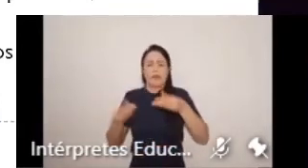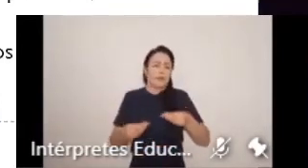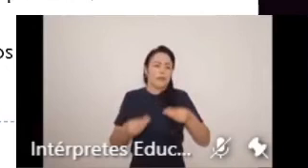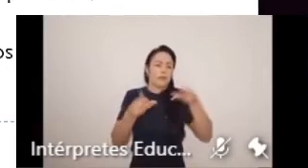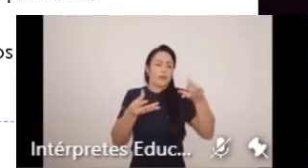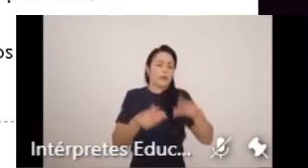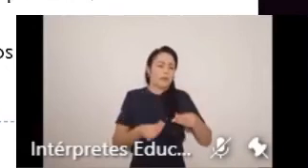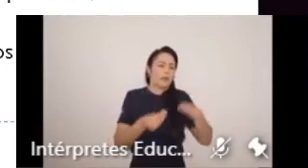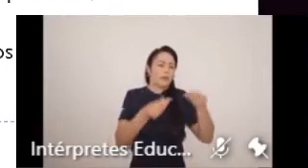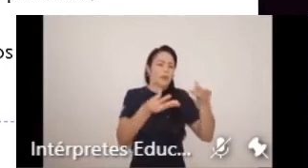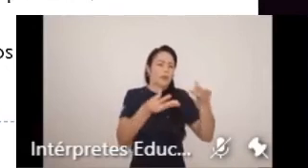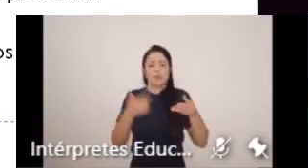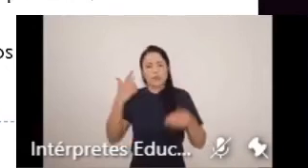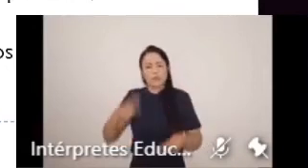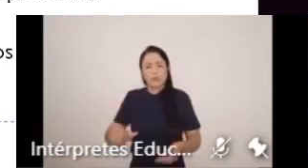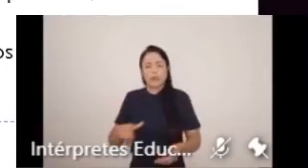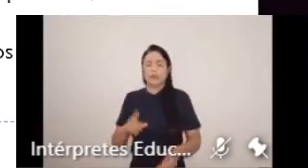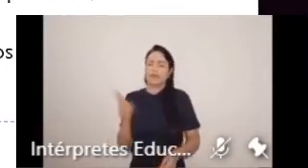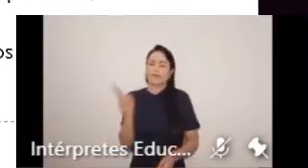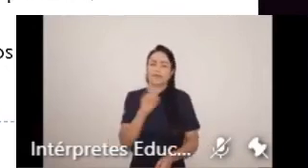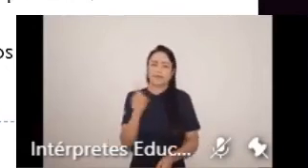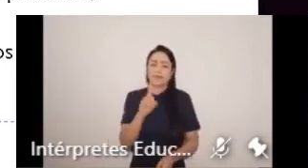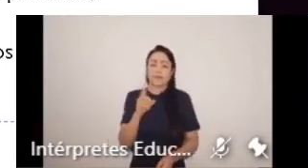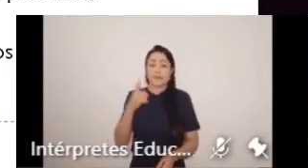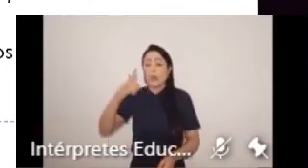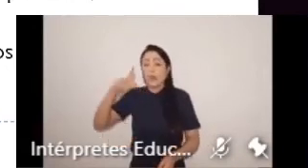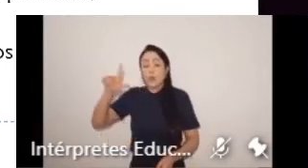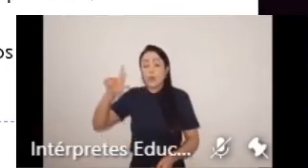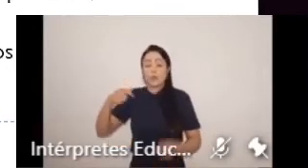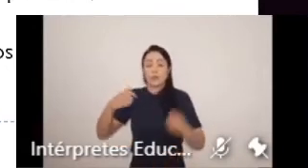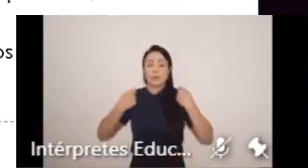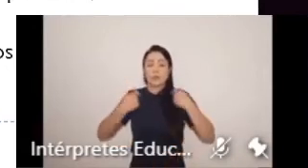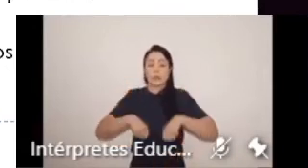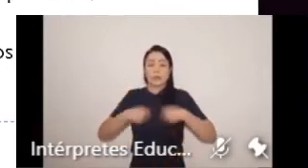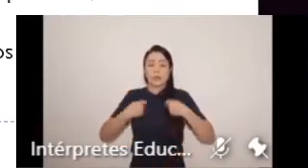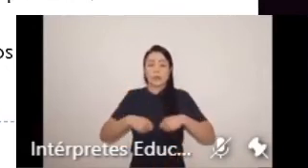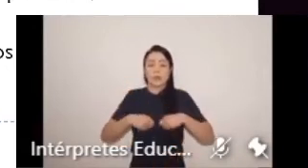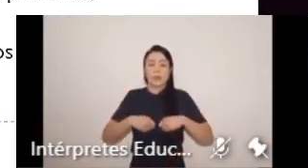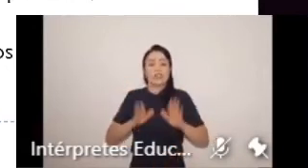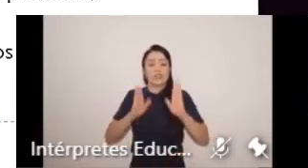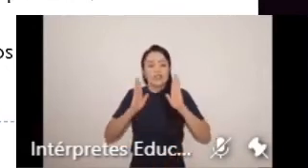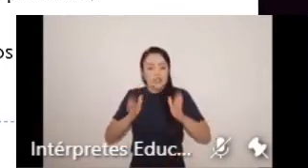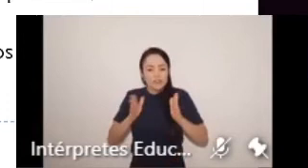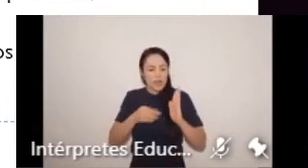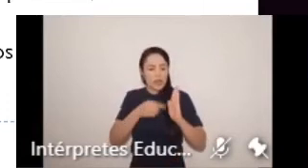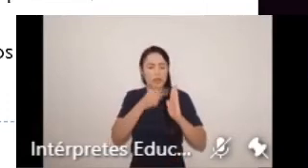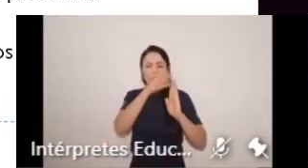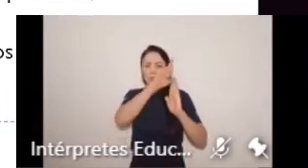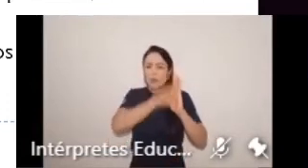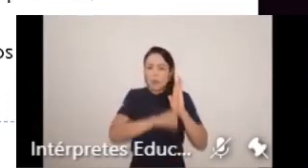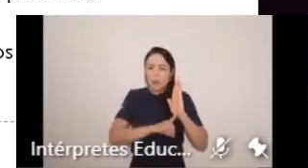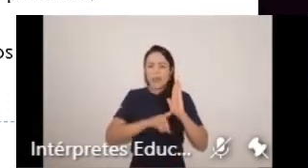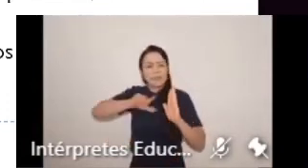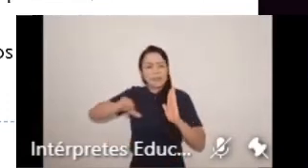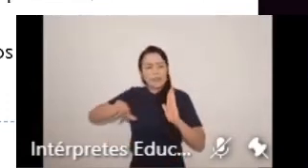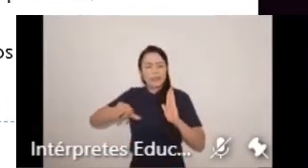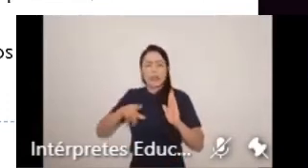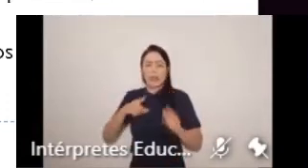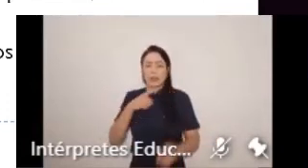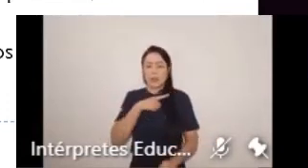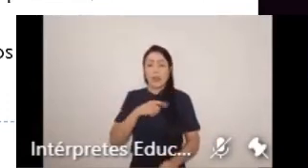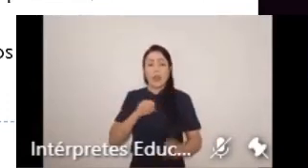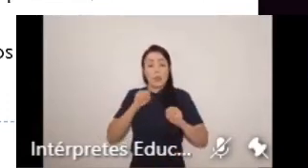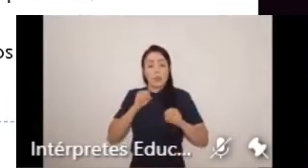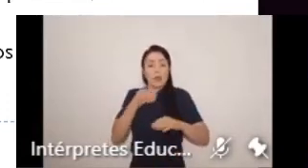toda a documentação. Às vezes se exigem outras documentações além daquilo que a Defensoria já levantou. A Defensoria pode acessar até dados do